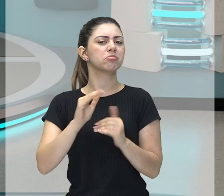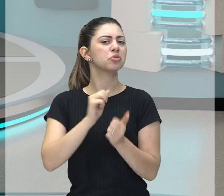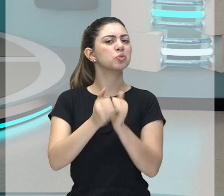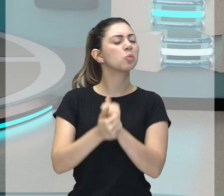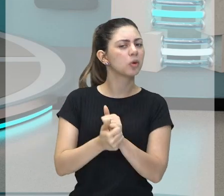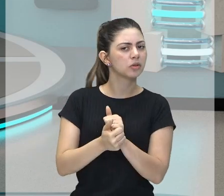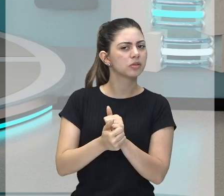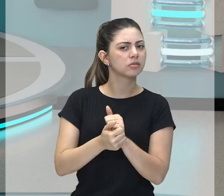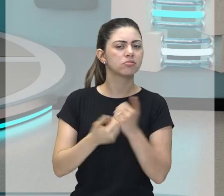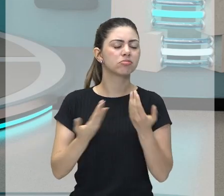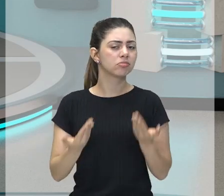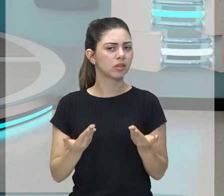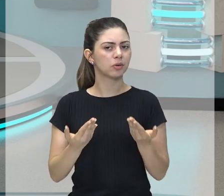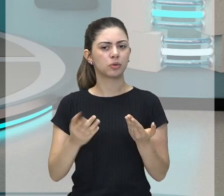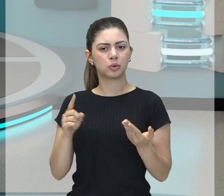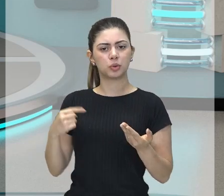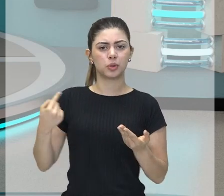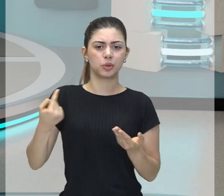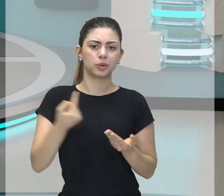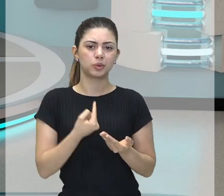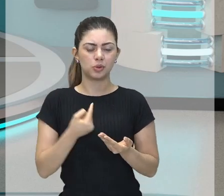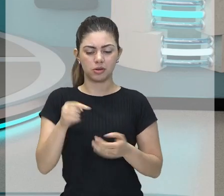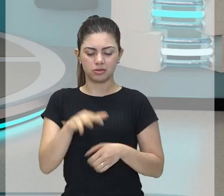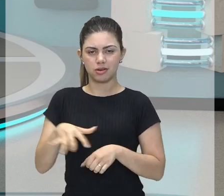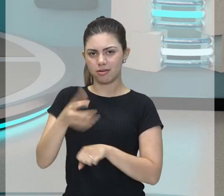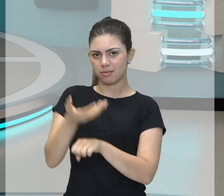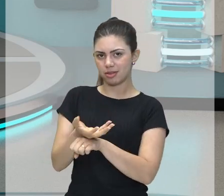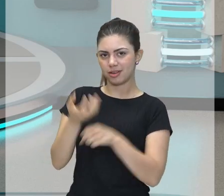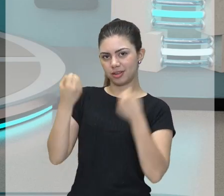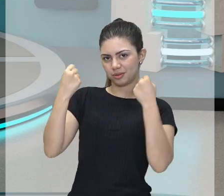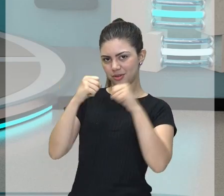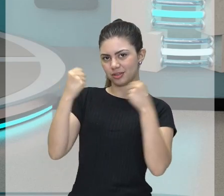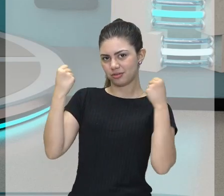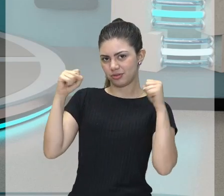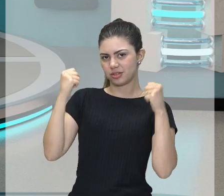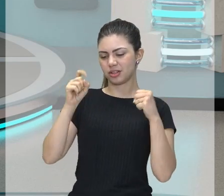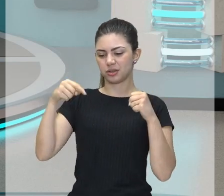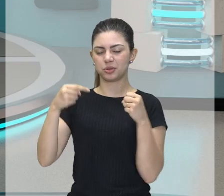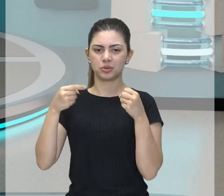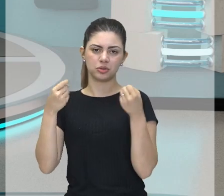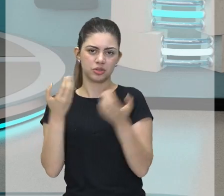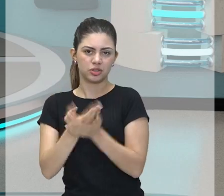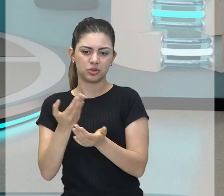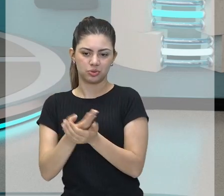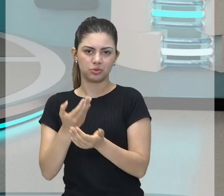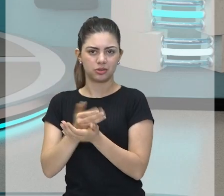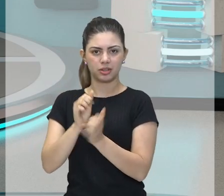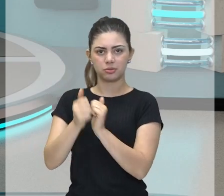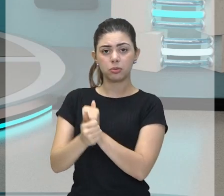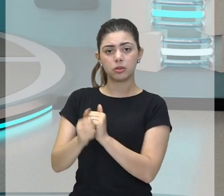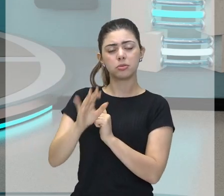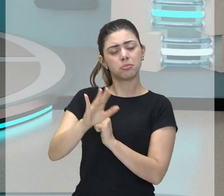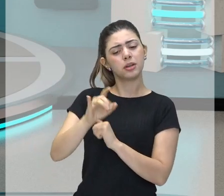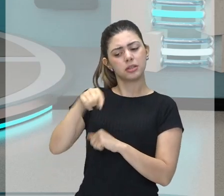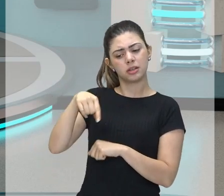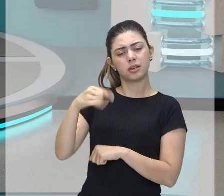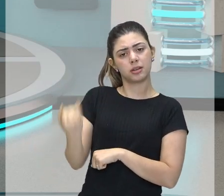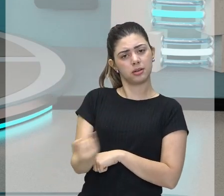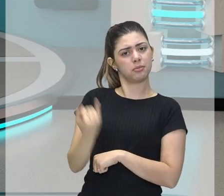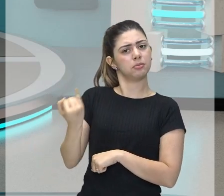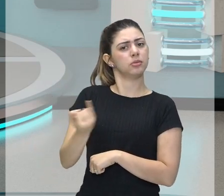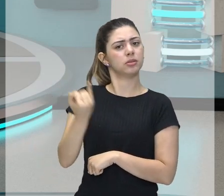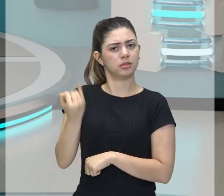só porque nós somos da área de educação física que devemos falar sobre esportes, é porque eles realmente